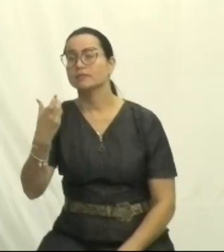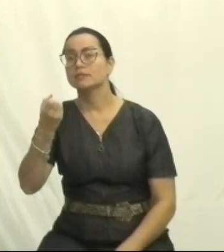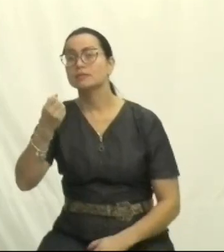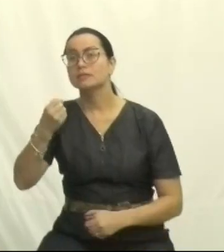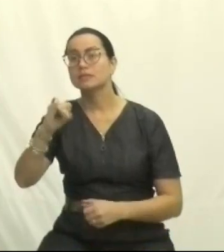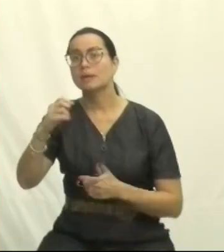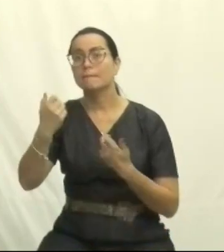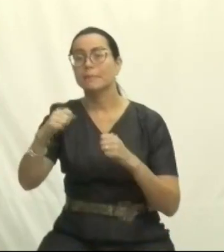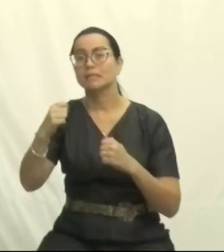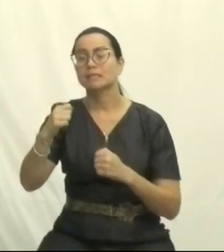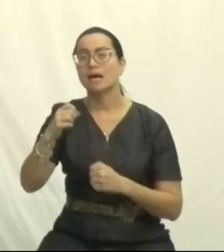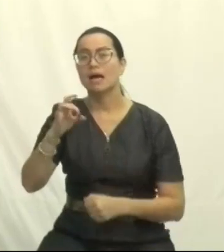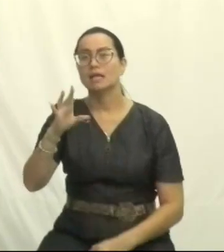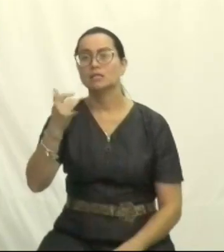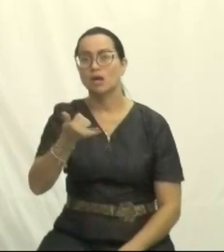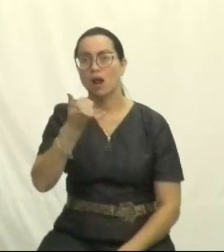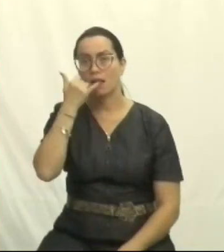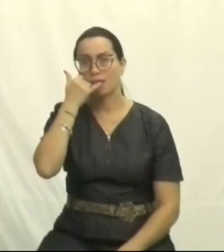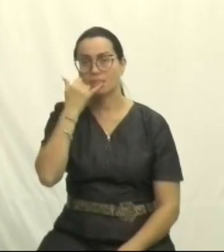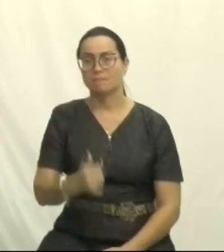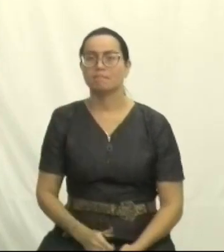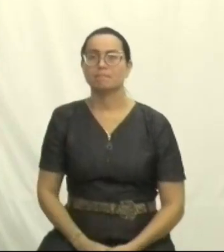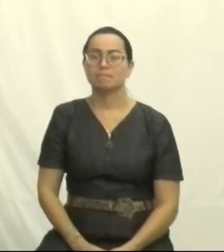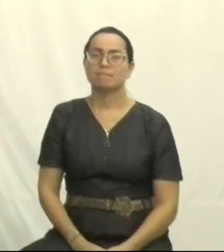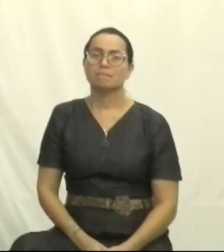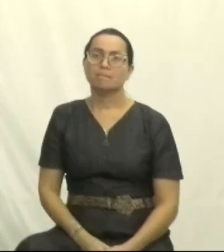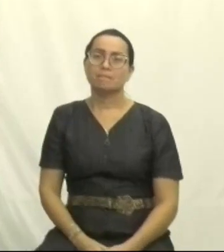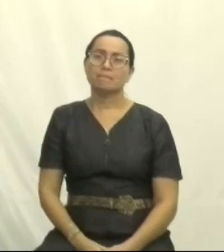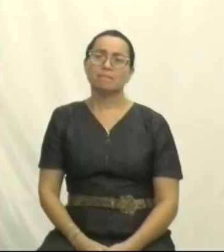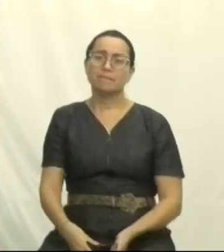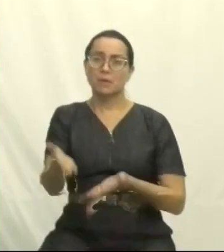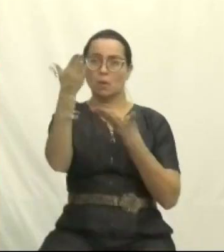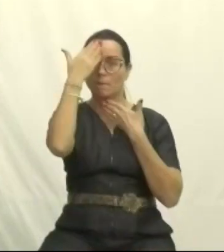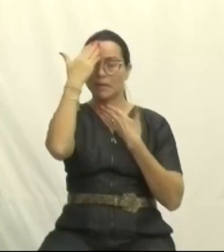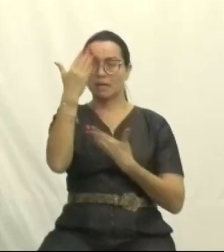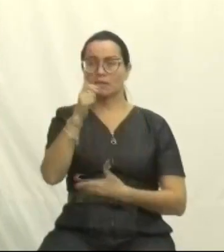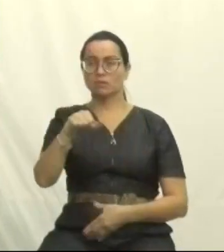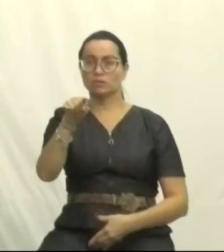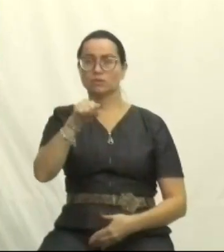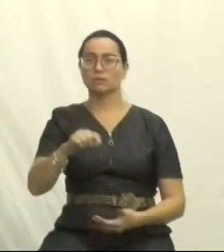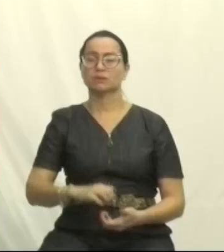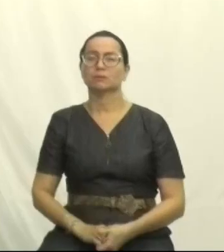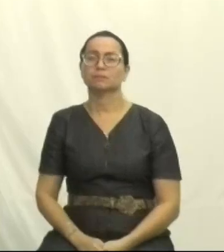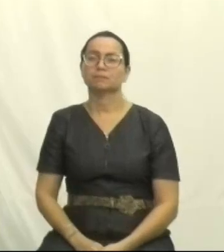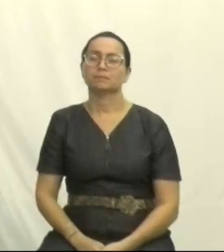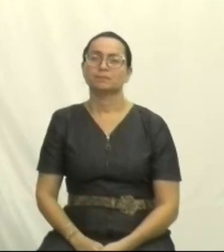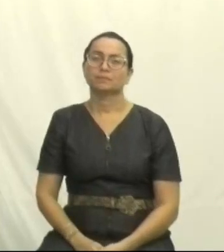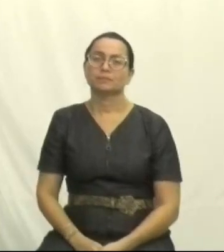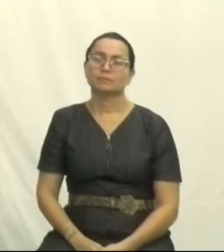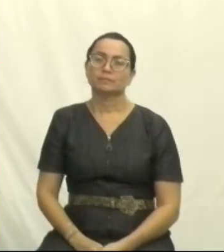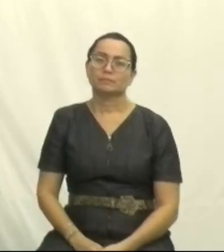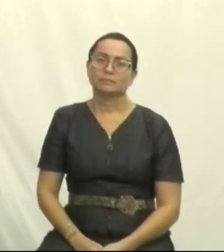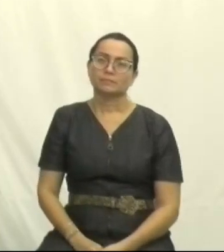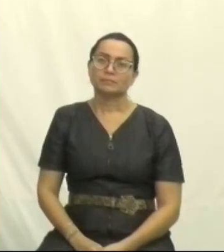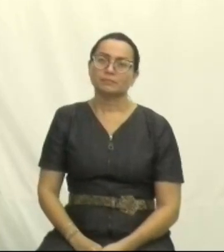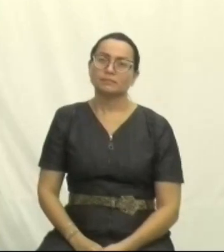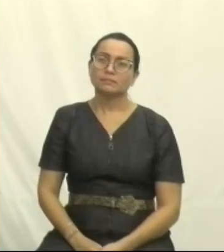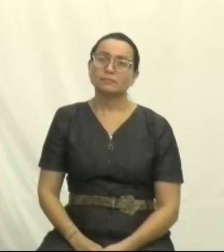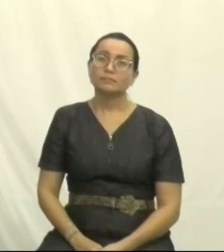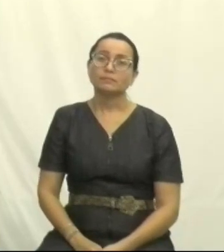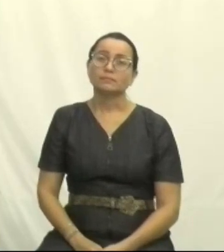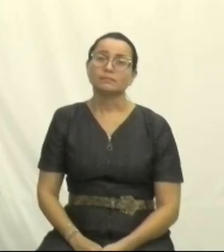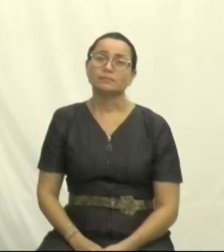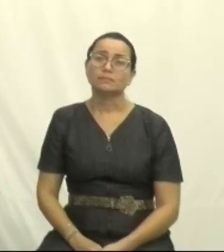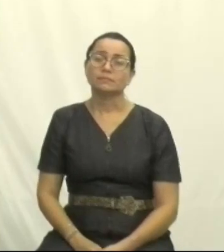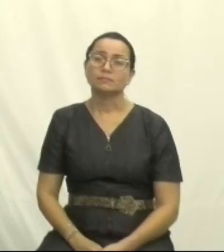ligar aqui, o nosso pessoal irá atendê-los. Então, muito obrigado a todos. Lembrando que, Tenente Coronel,